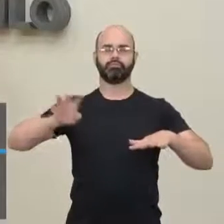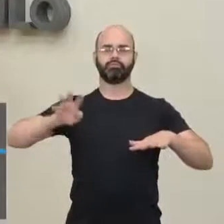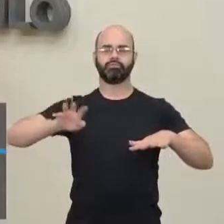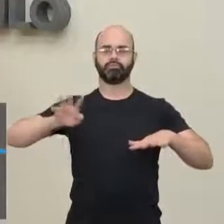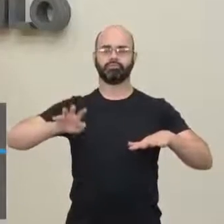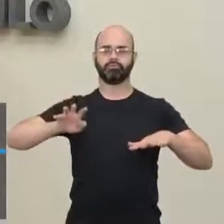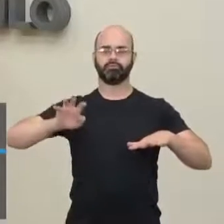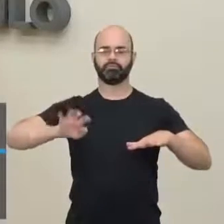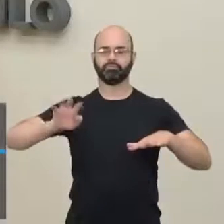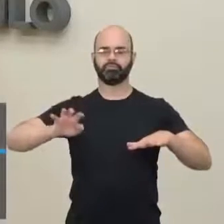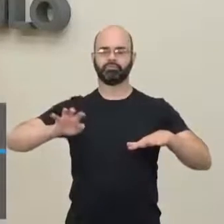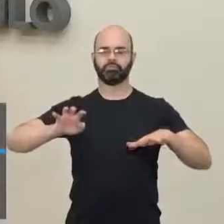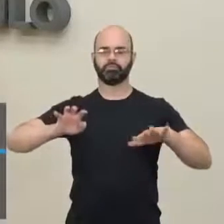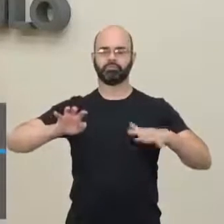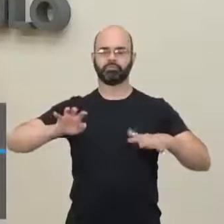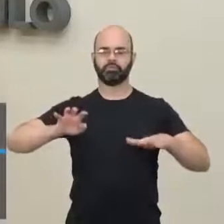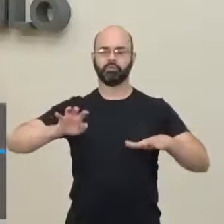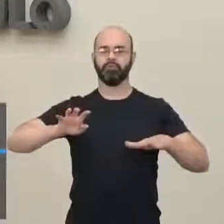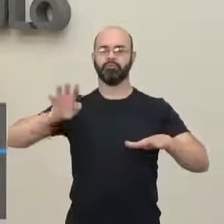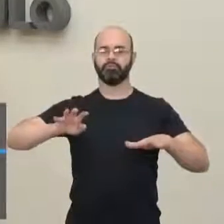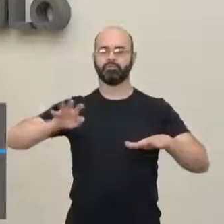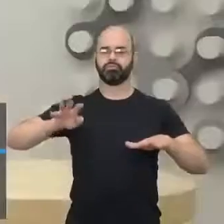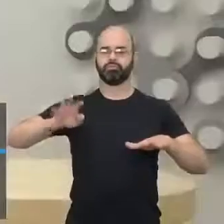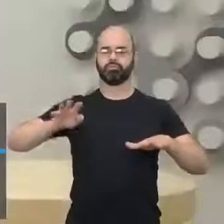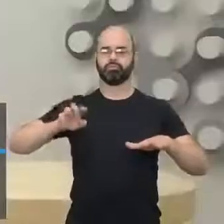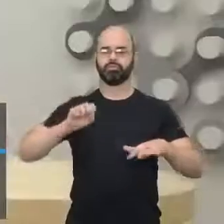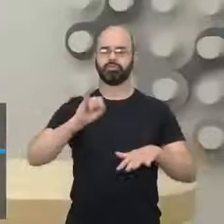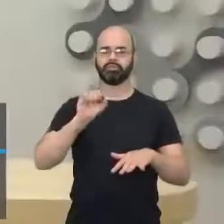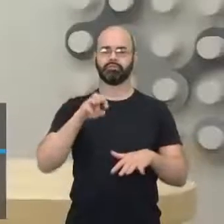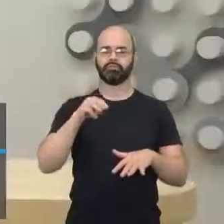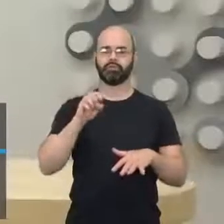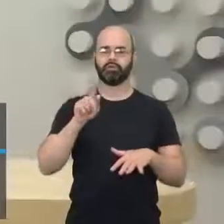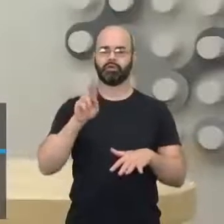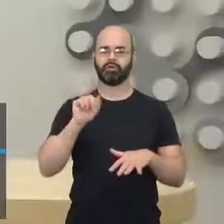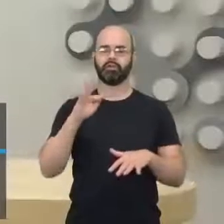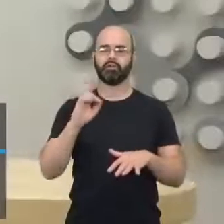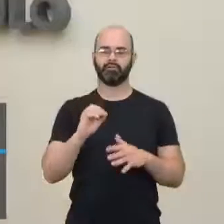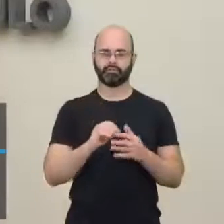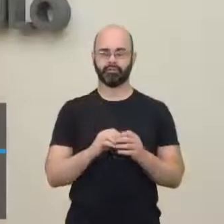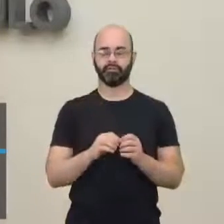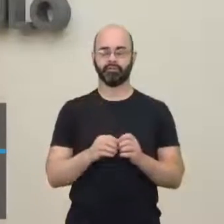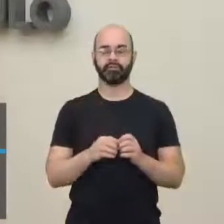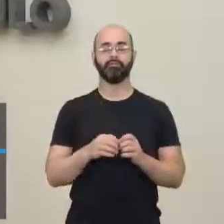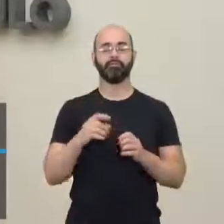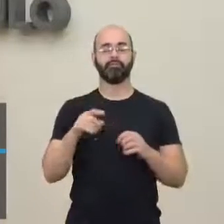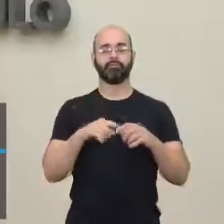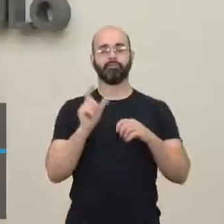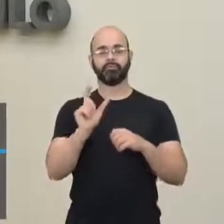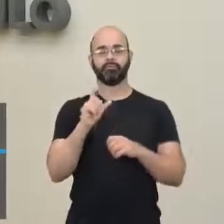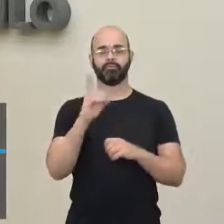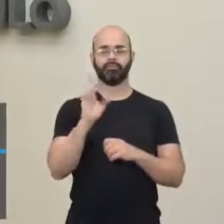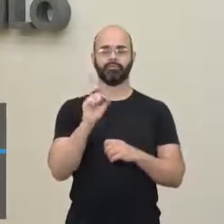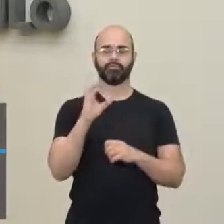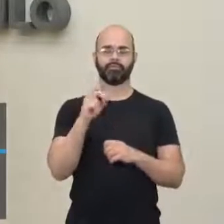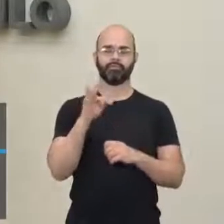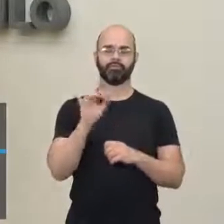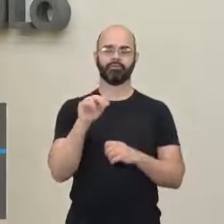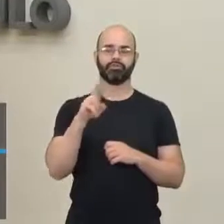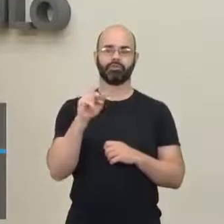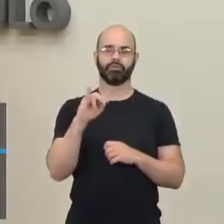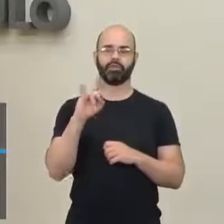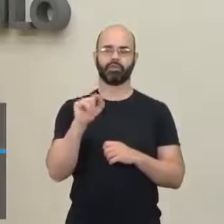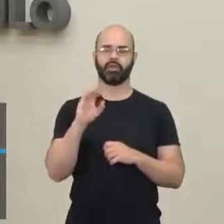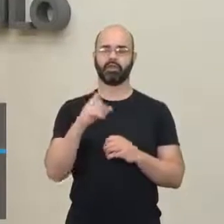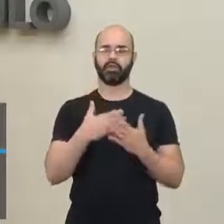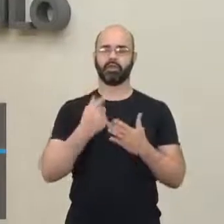ou no espaço ou internamente, dá o seu nome, né, acaba batizando. Então, é o que aconteceu aí com a descontinuidade sísmica que nós